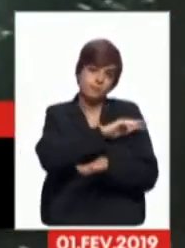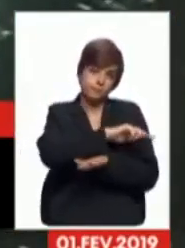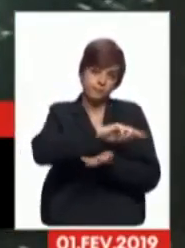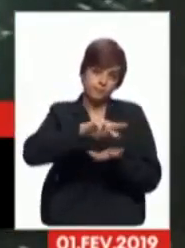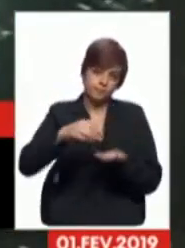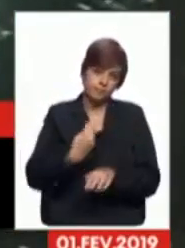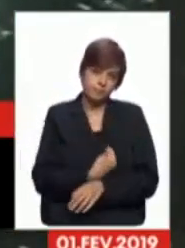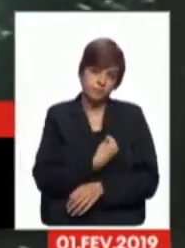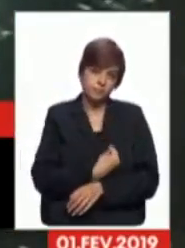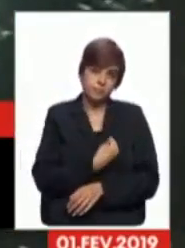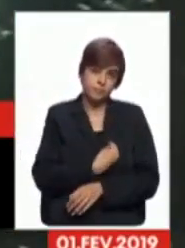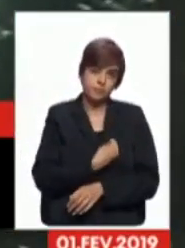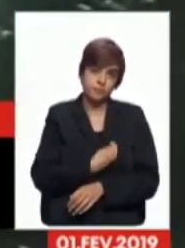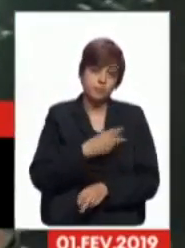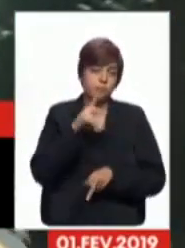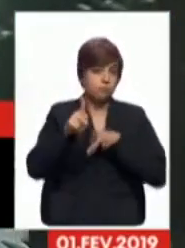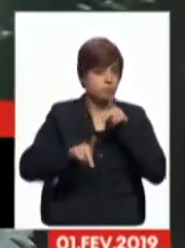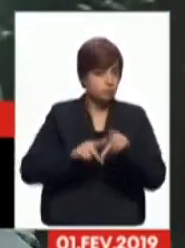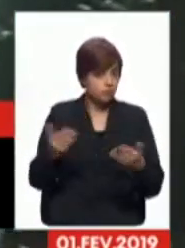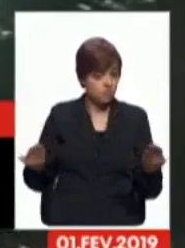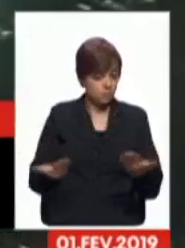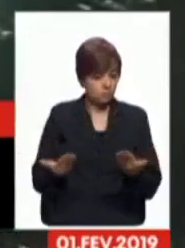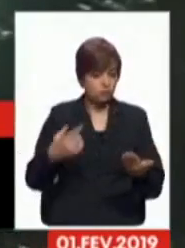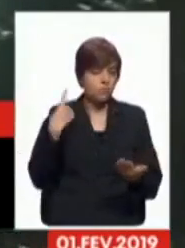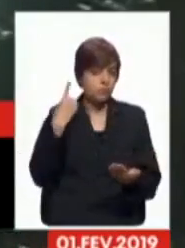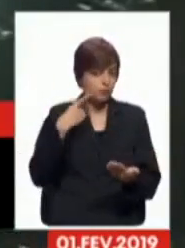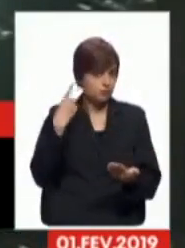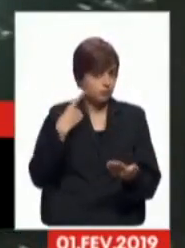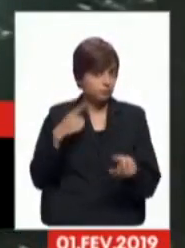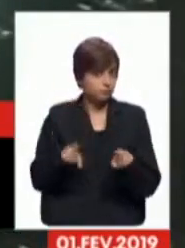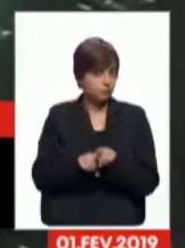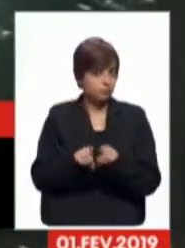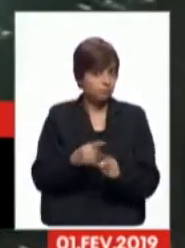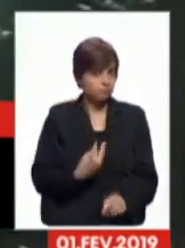parlamentares ora empossados, minhas senhoras e meus senhores.